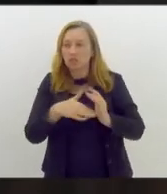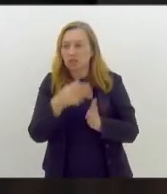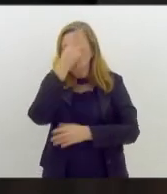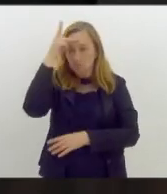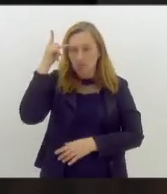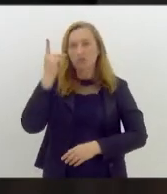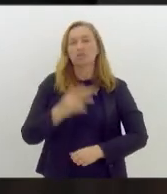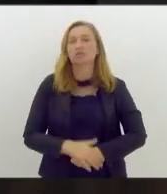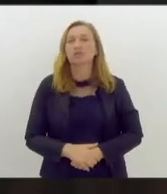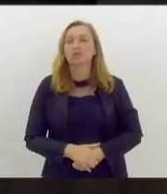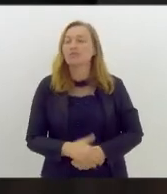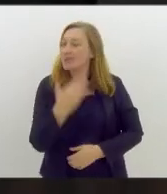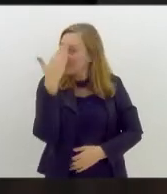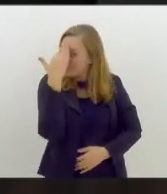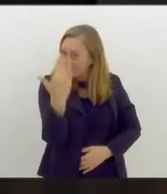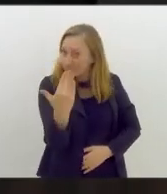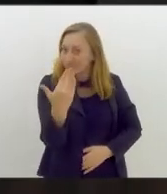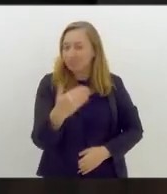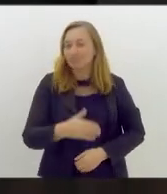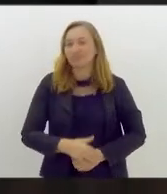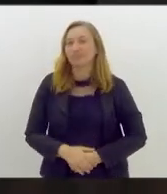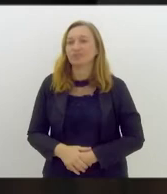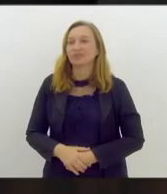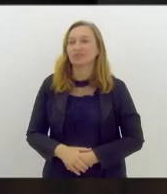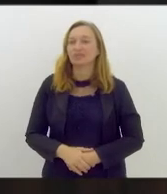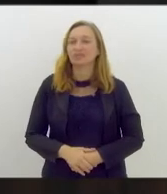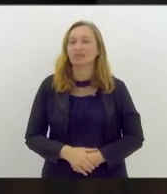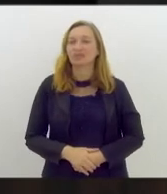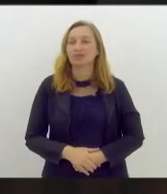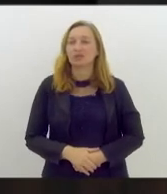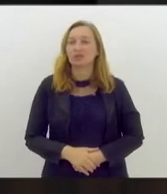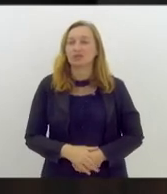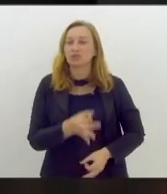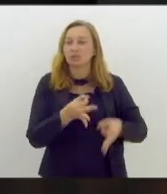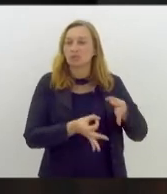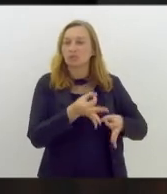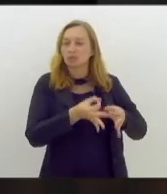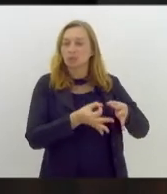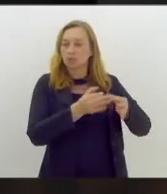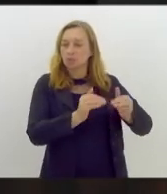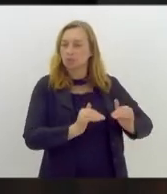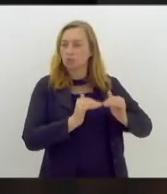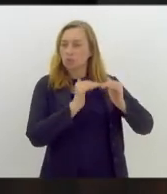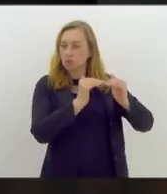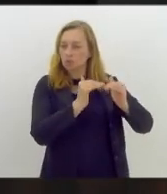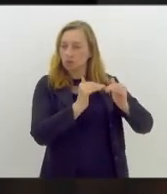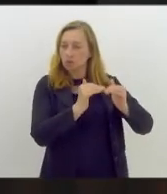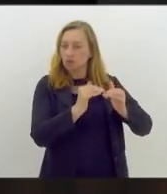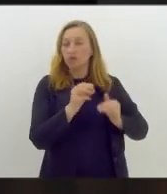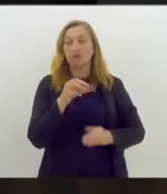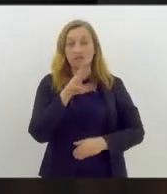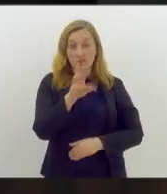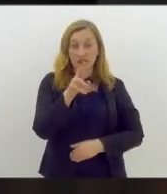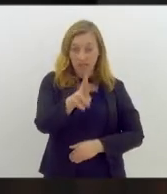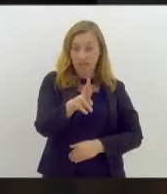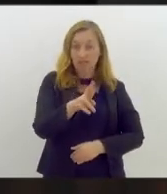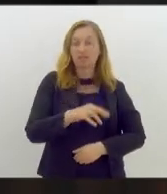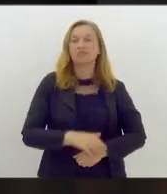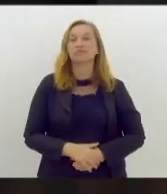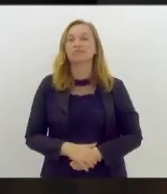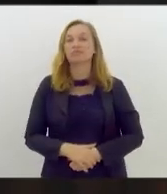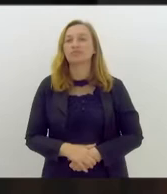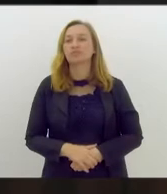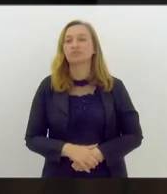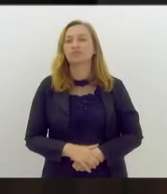pessoas. Agradecemos ao ilustre desembargador Wagner Sinegue,